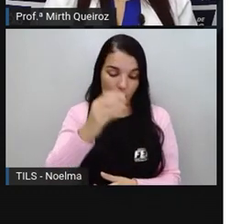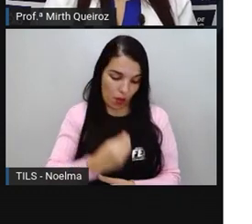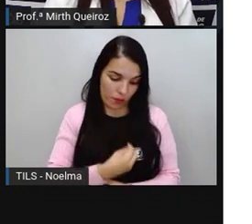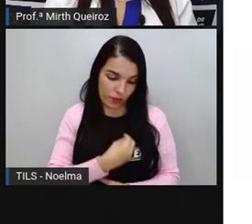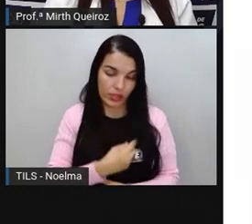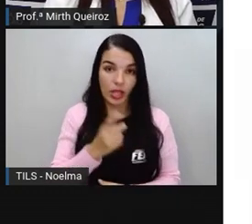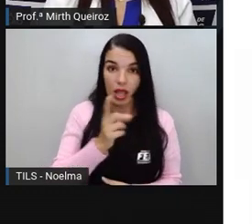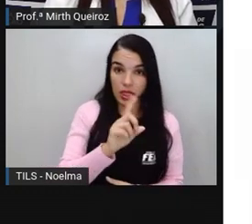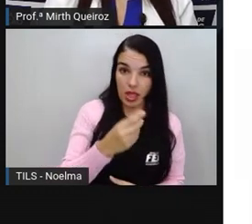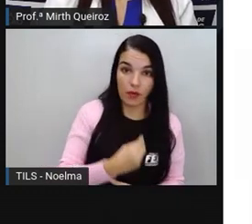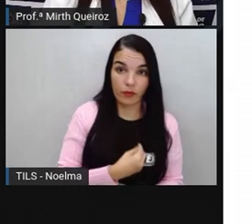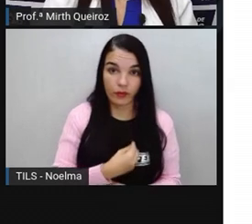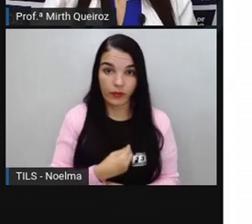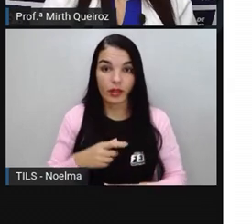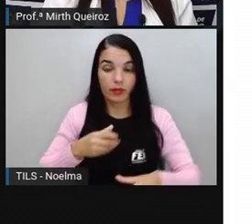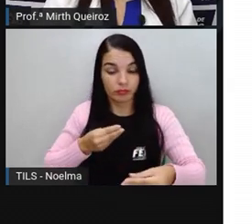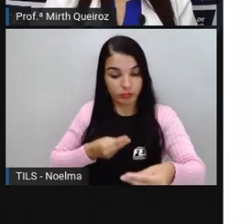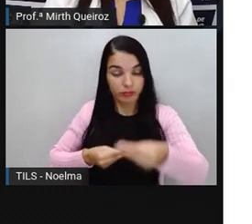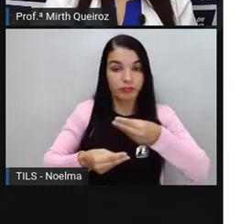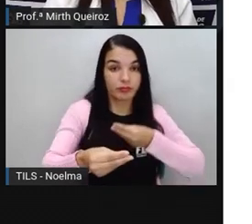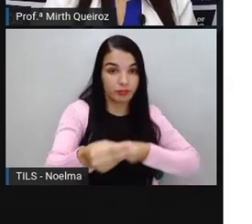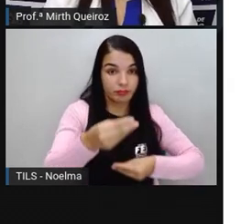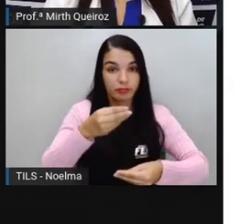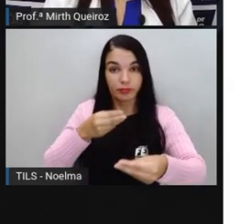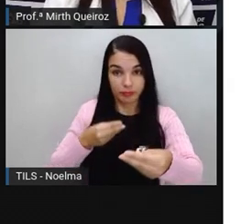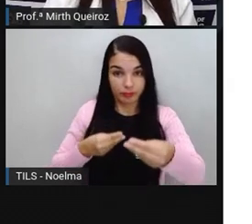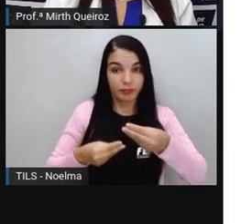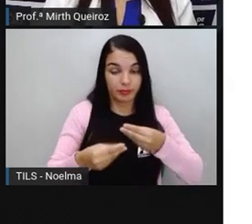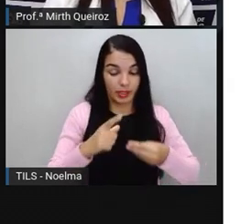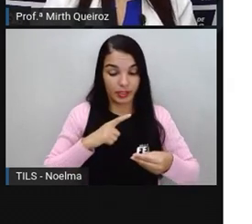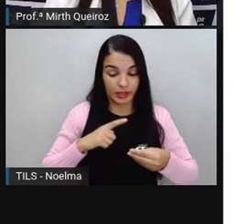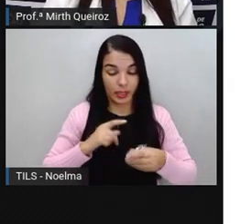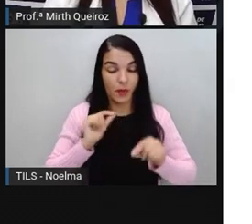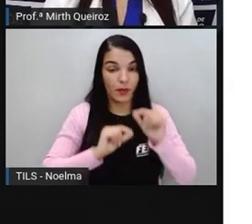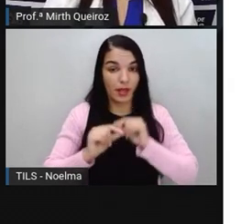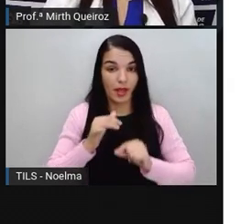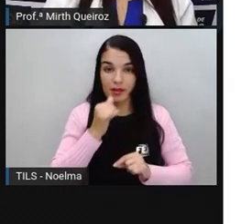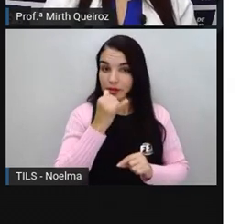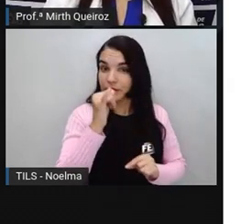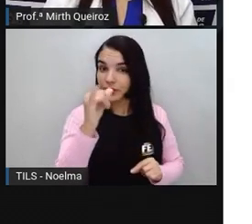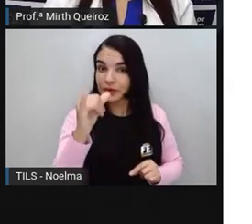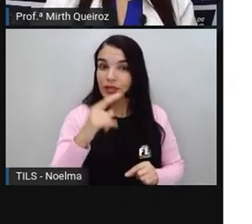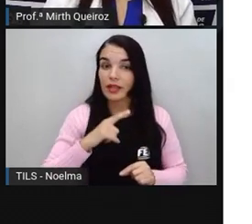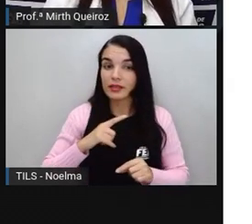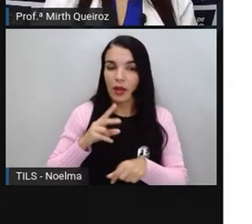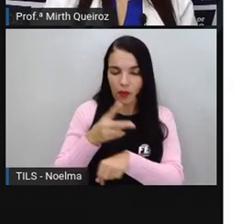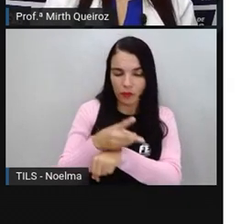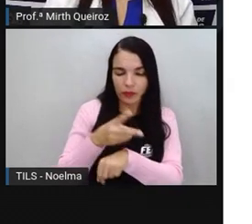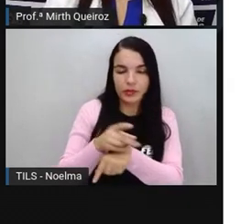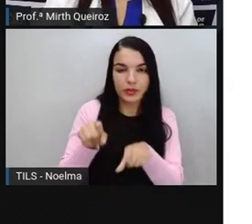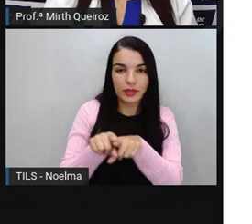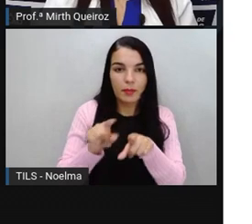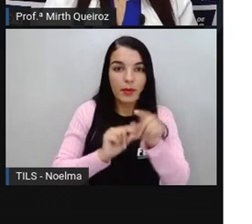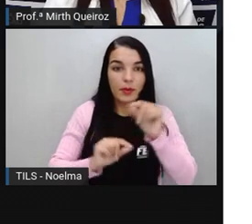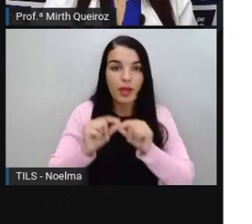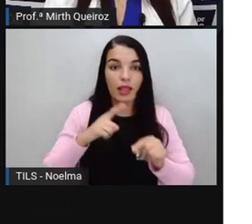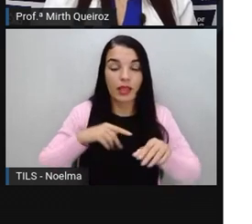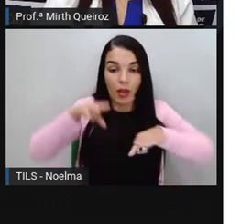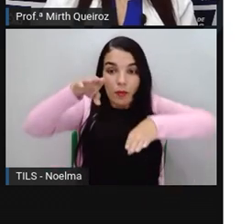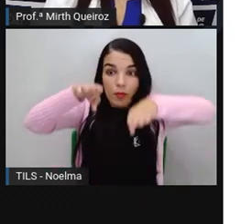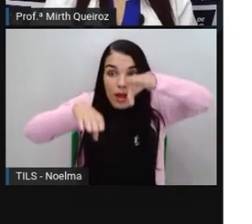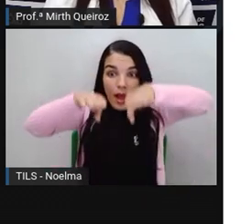influências notáveis, como a transferência de matéria e energia, que a gente vai ver um vídeo sobre isso, visando um